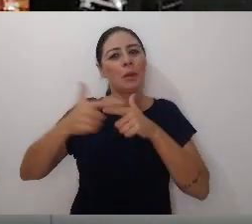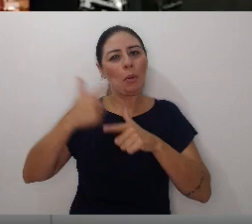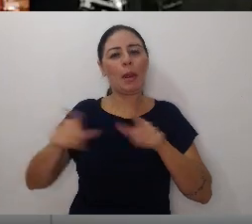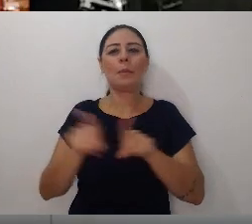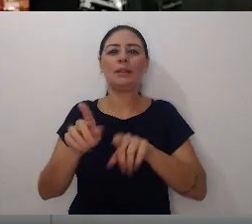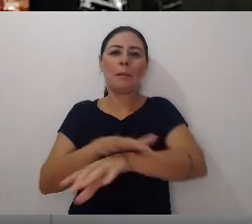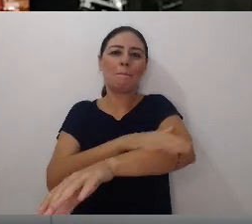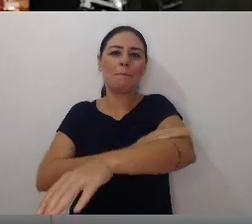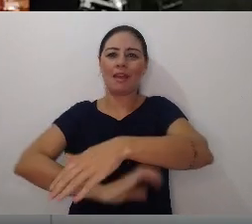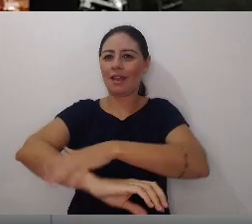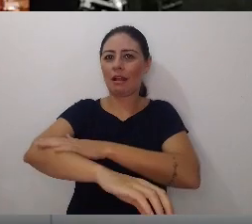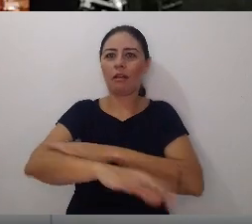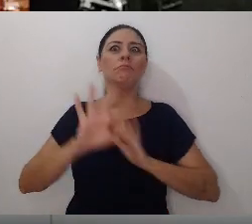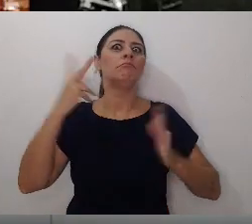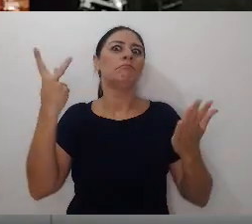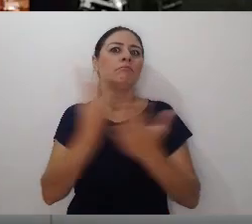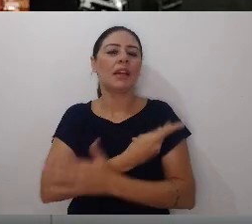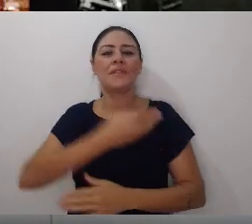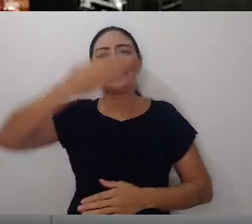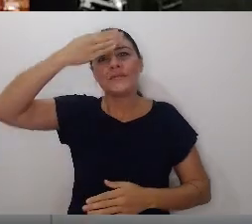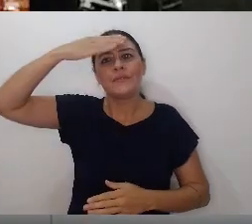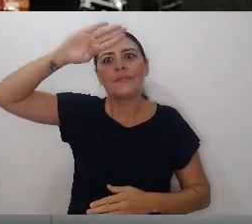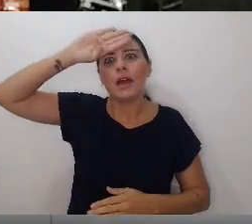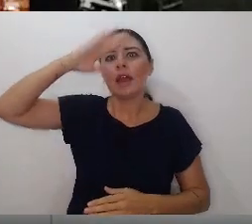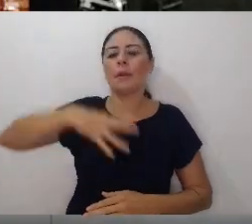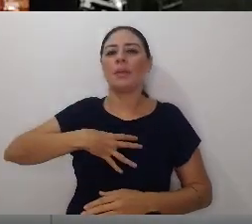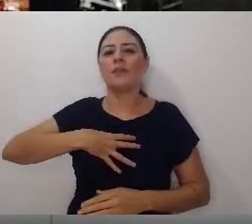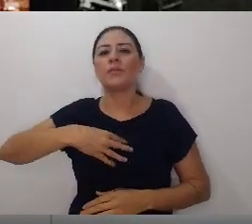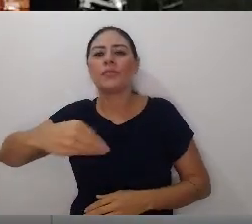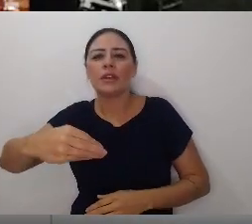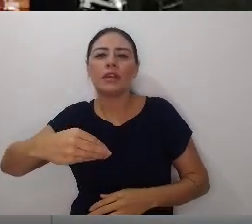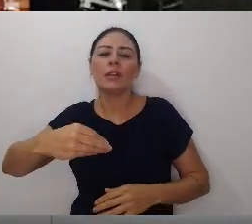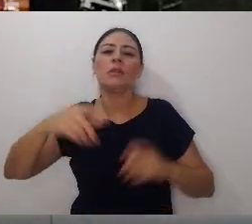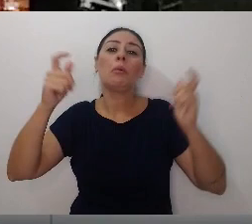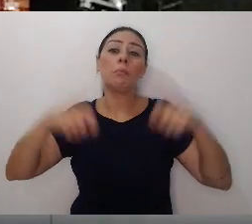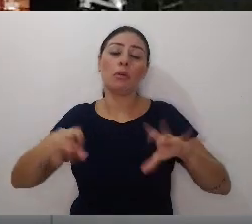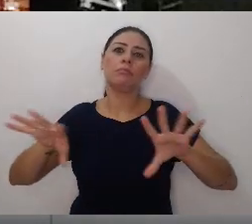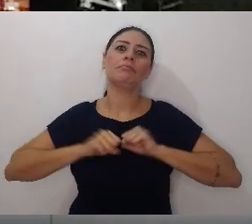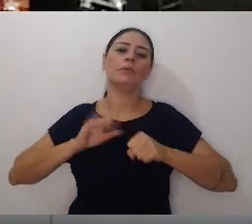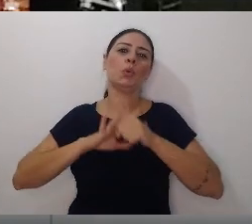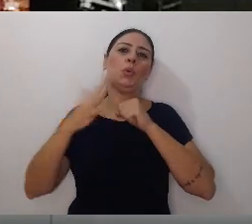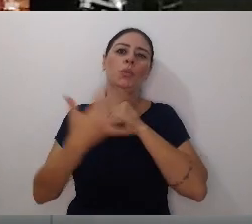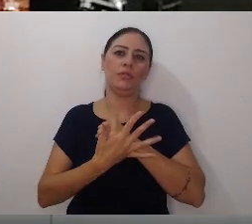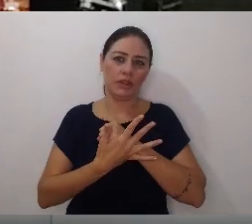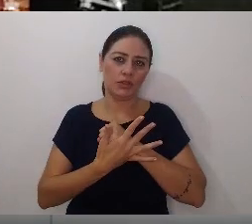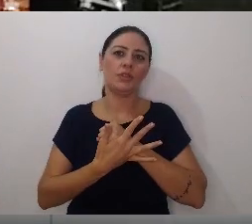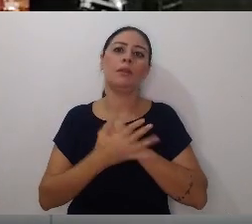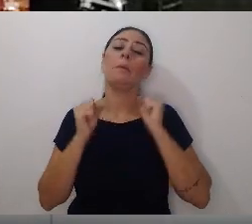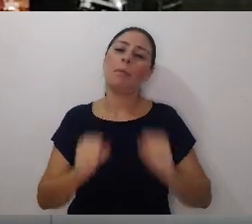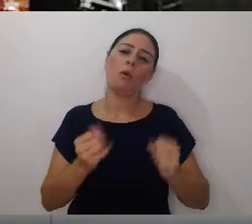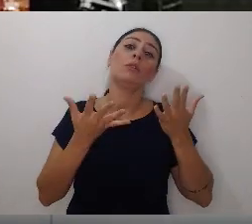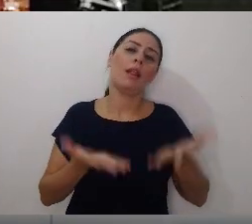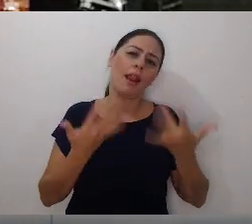os sintomas deles são muito gastrointestinais e na pele. Do nada, teu filho teve uma febre, depois apareceu com petequia,